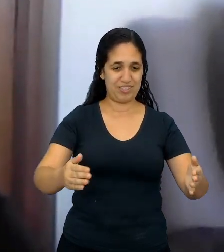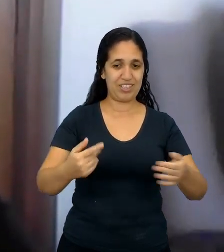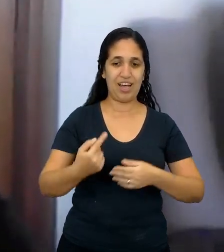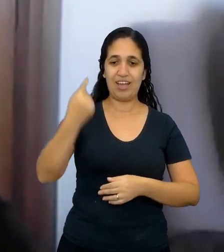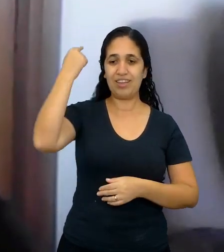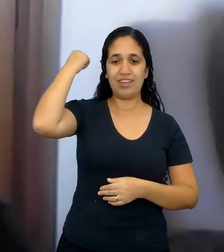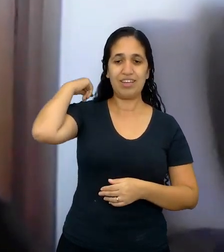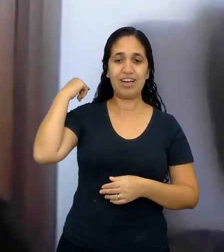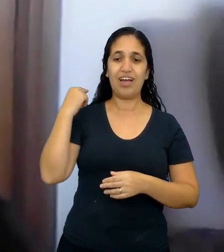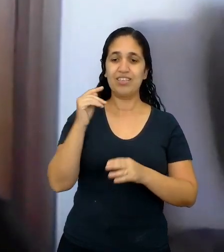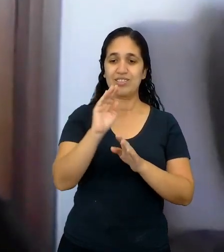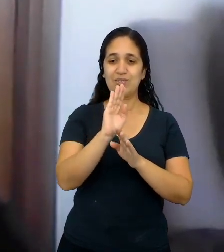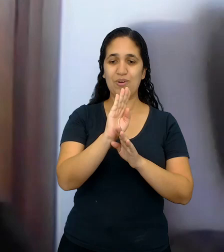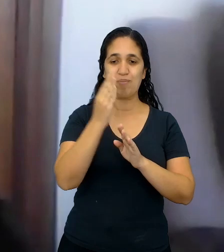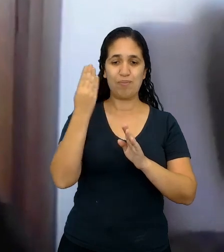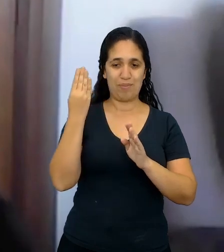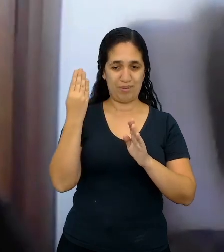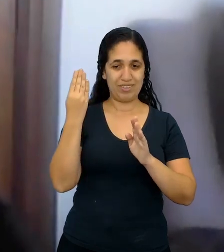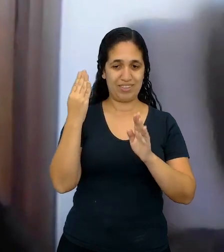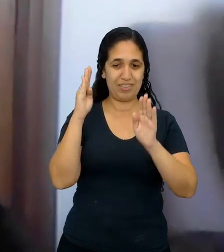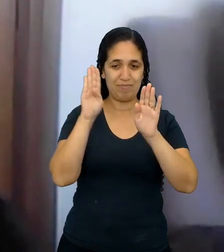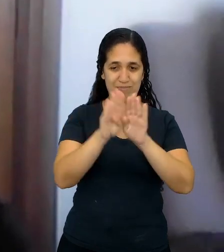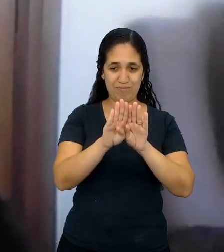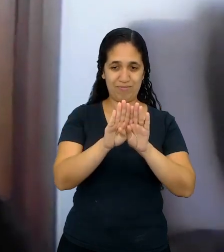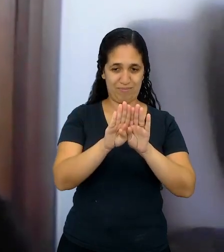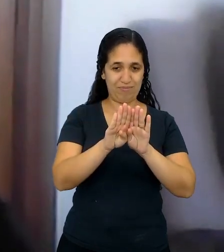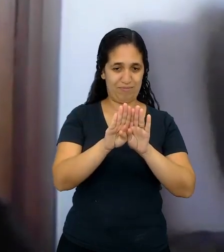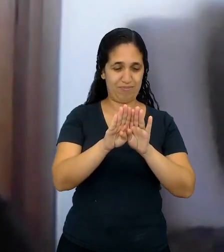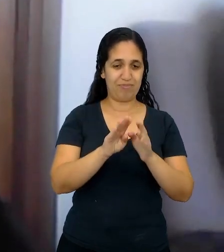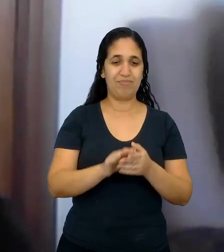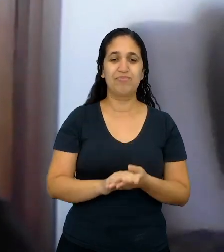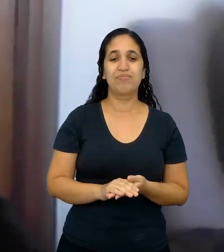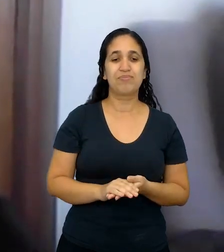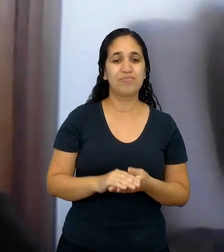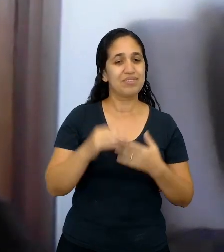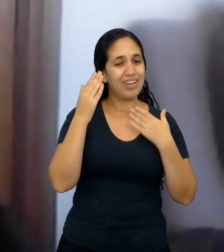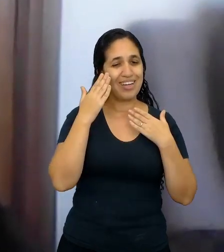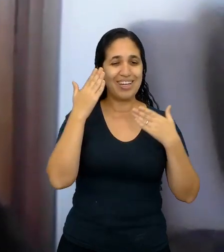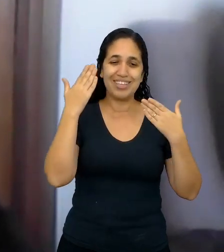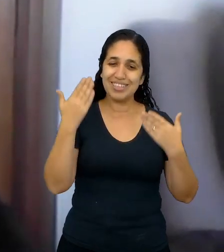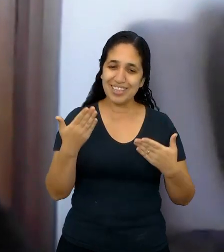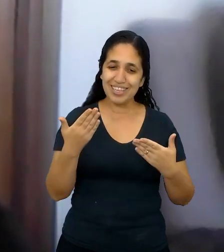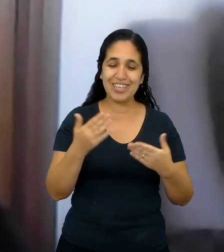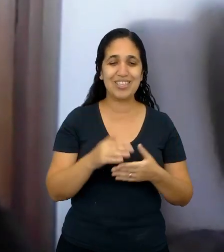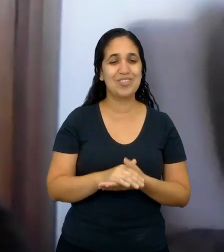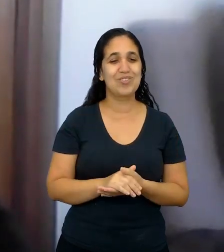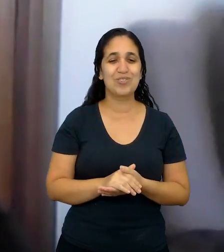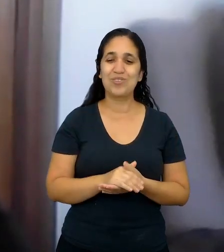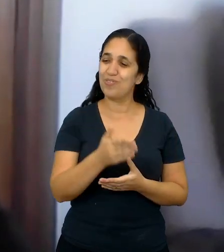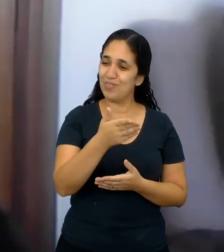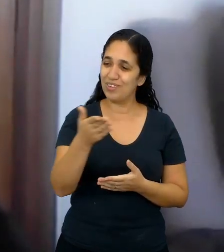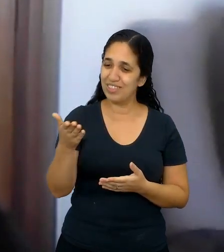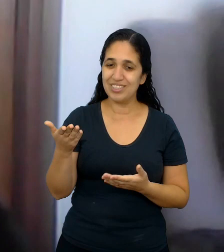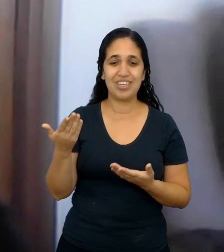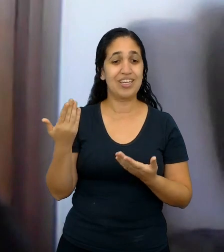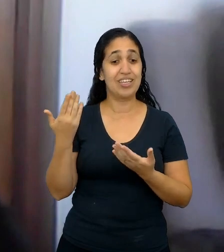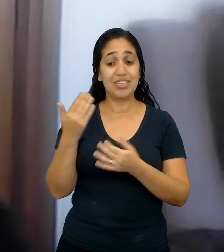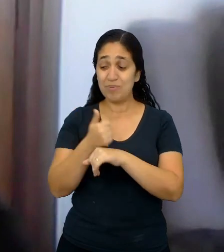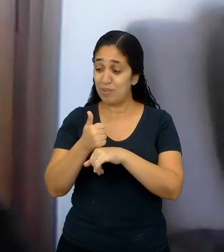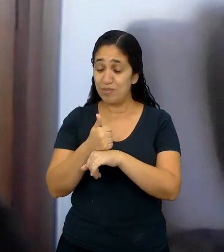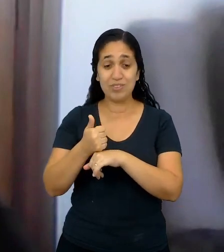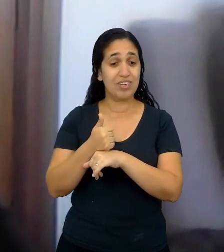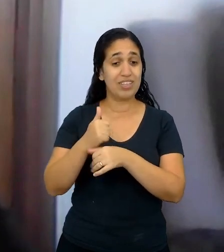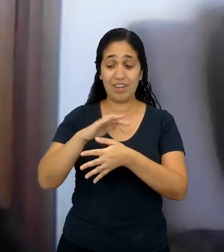uma porta de madeira fechada, tá bom? E eu agradeço bastante, né, sempre os profissionais de Libras, que